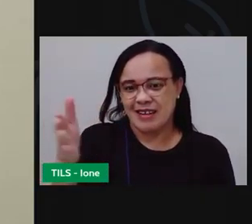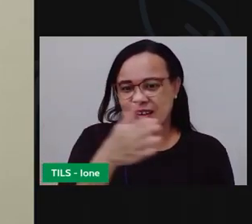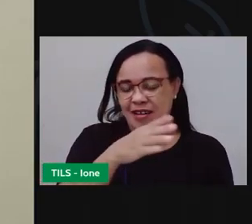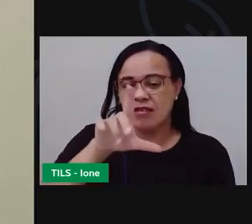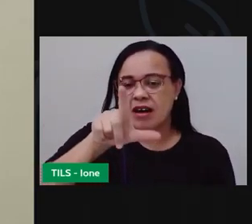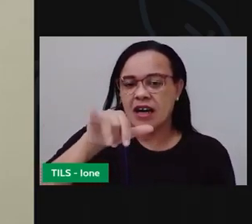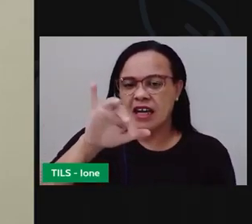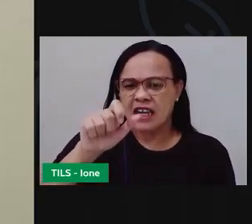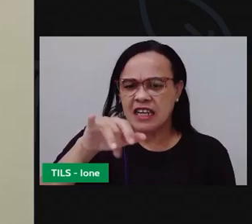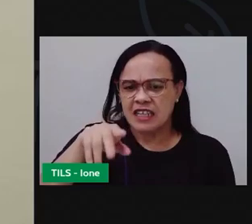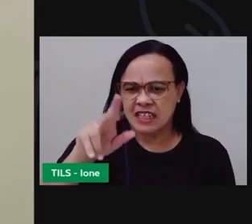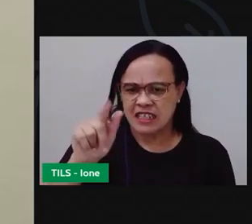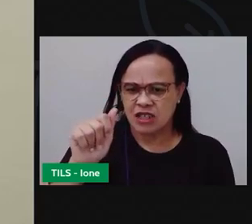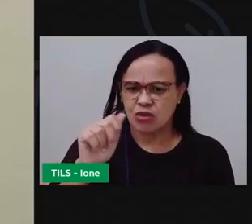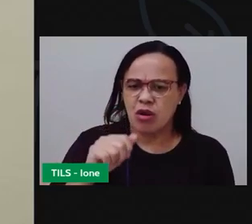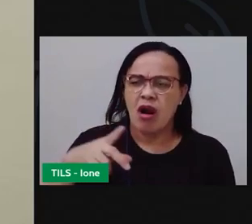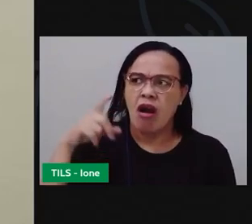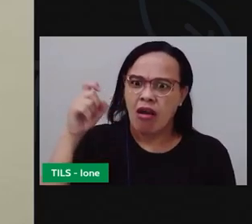Divertido, né?